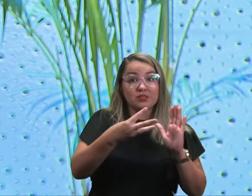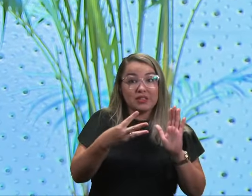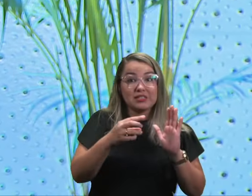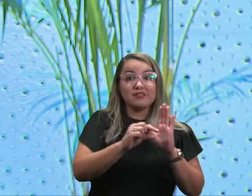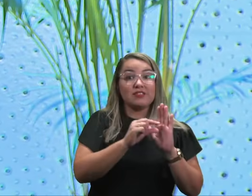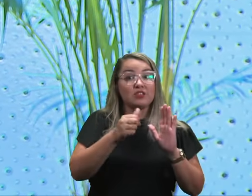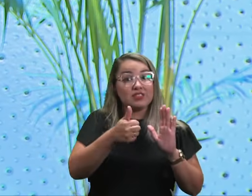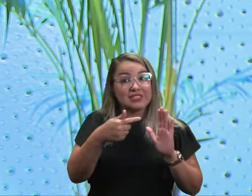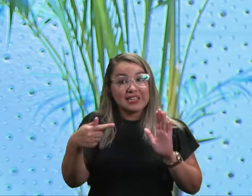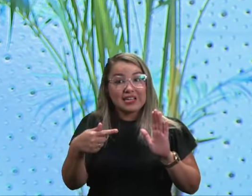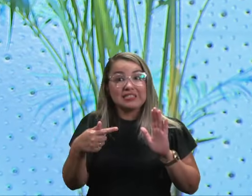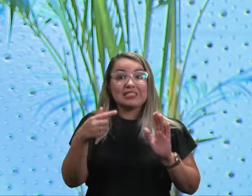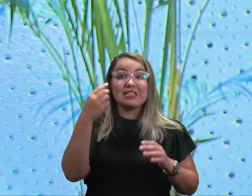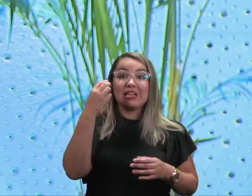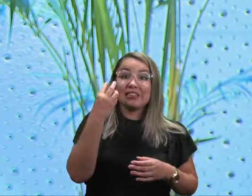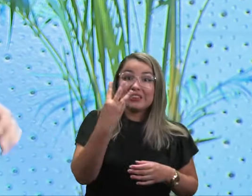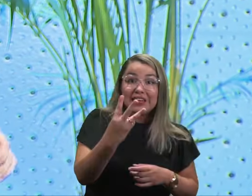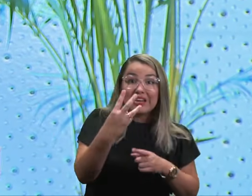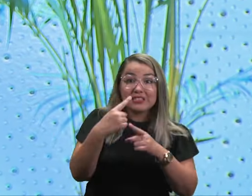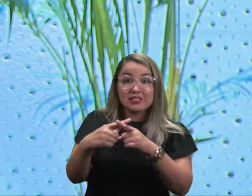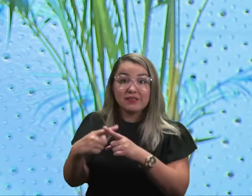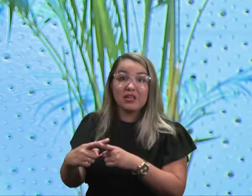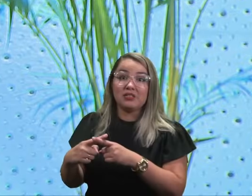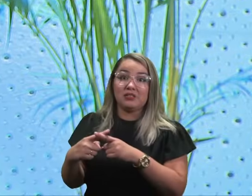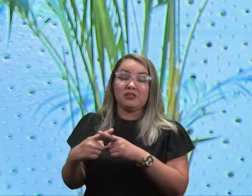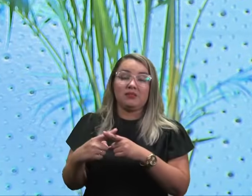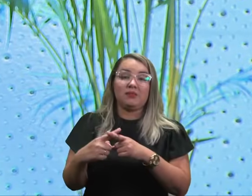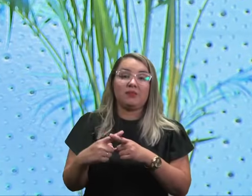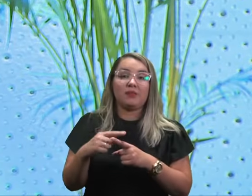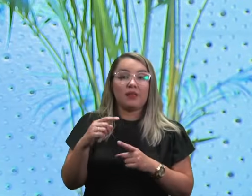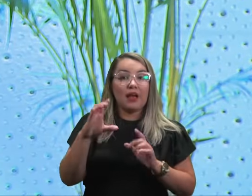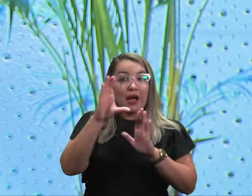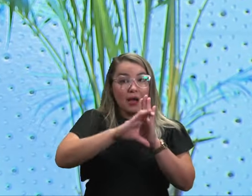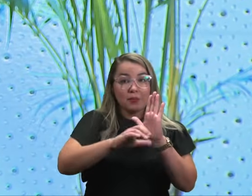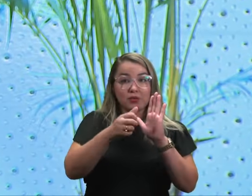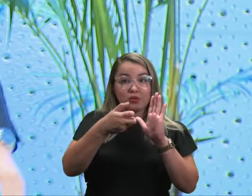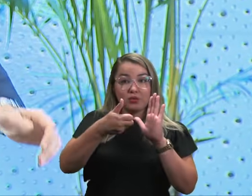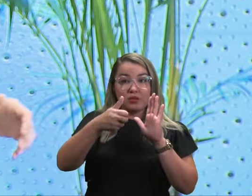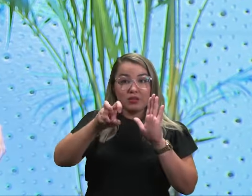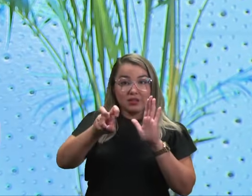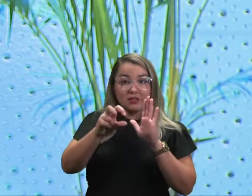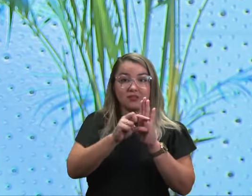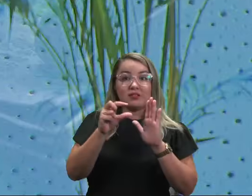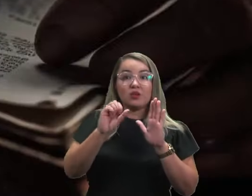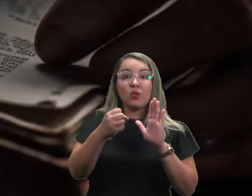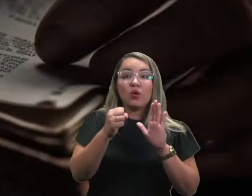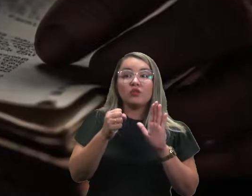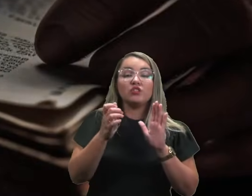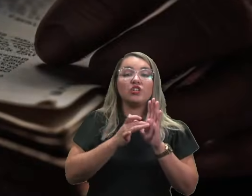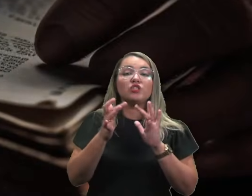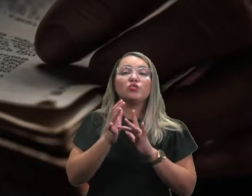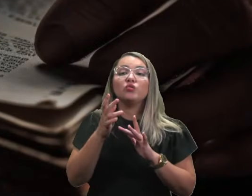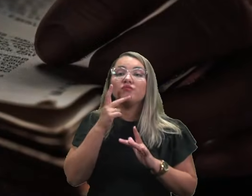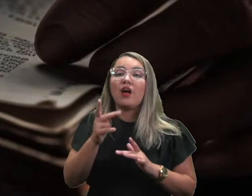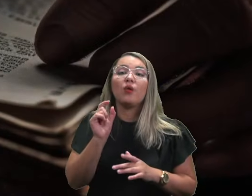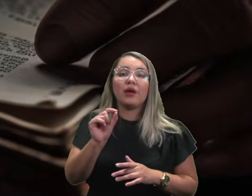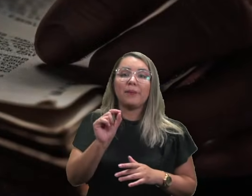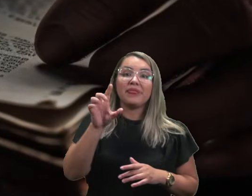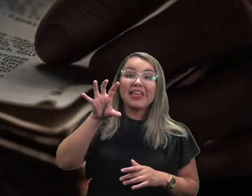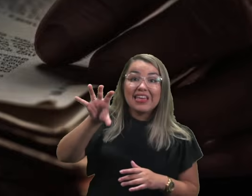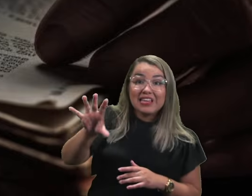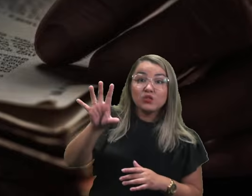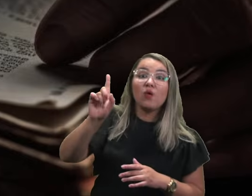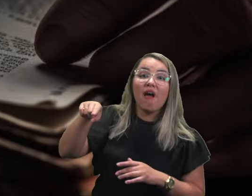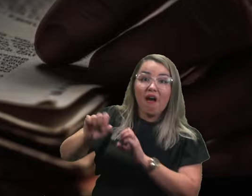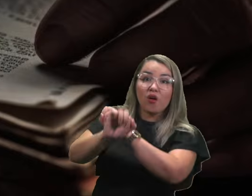três vezes. Veja o que diz no capítulo 15, versículo 8. Jesus disse: nisto é glorificado o meu